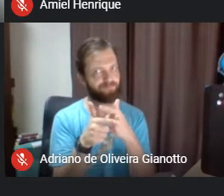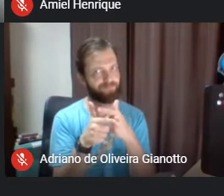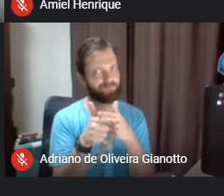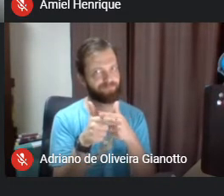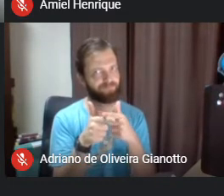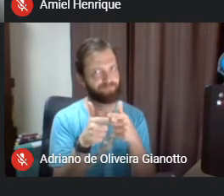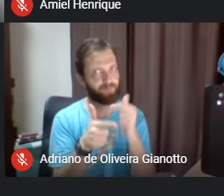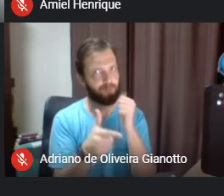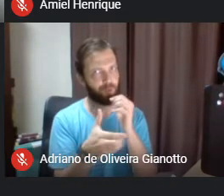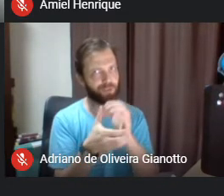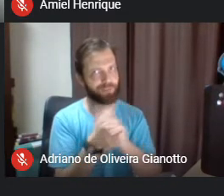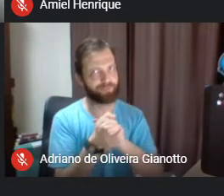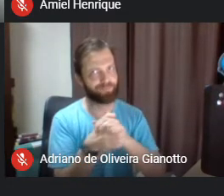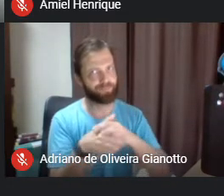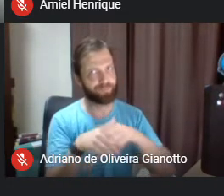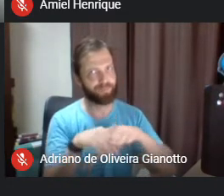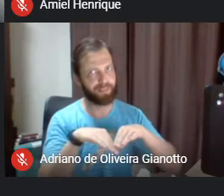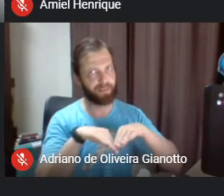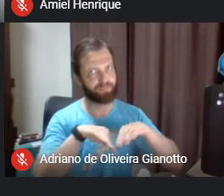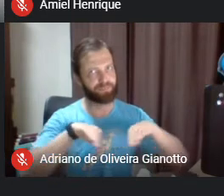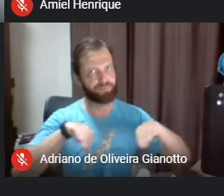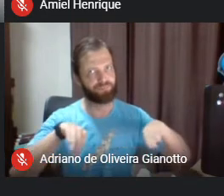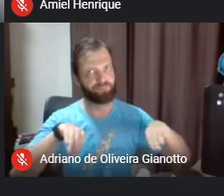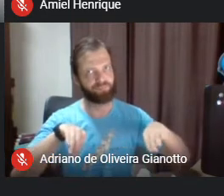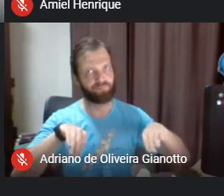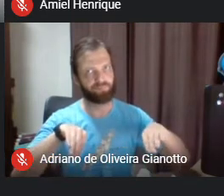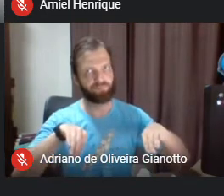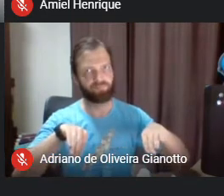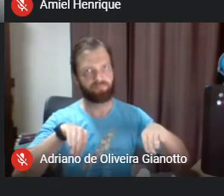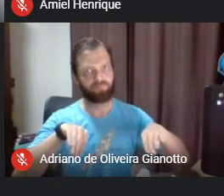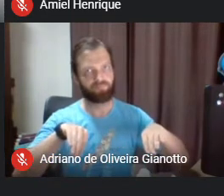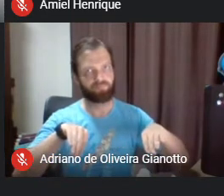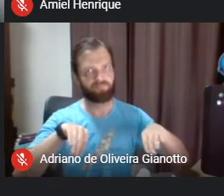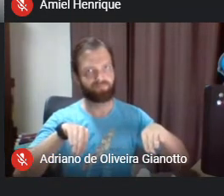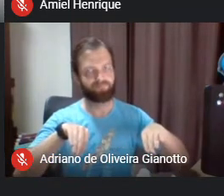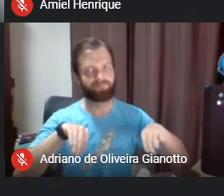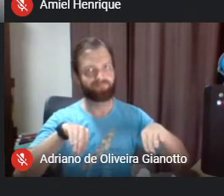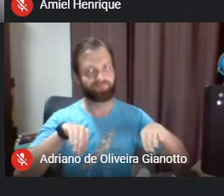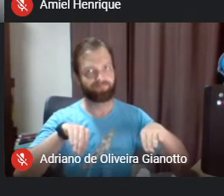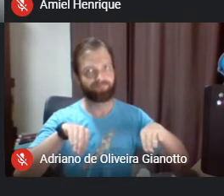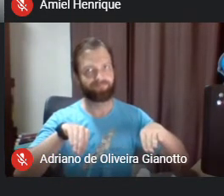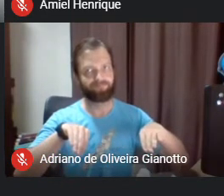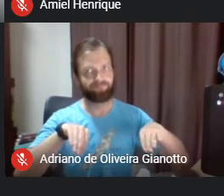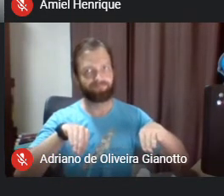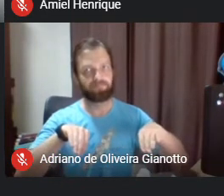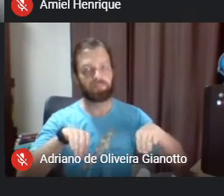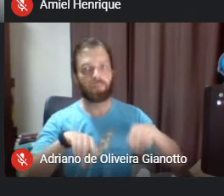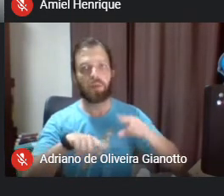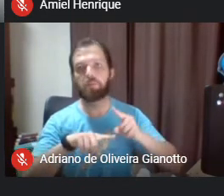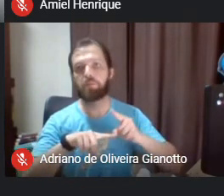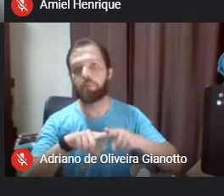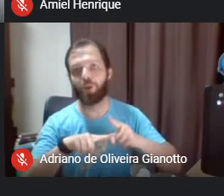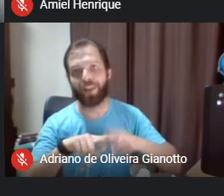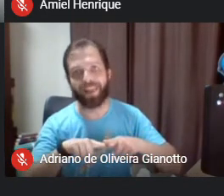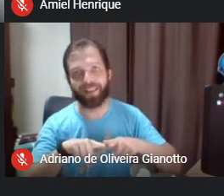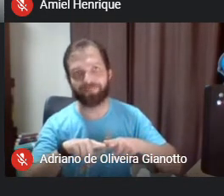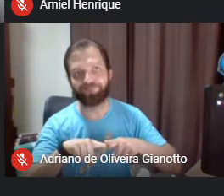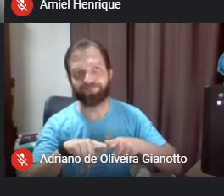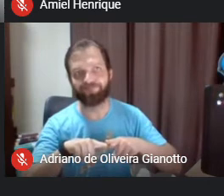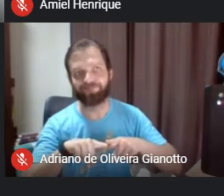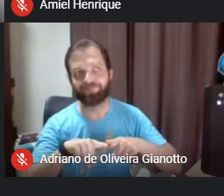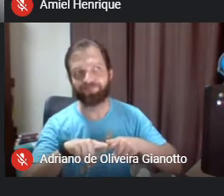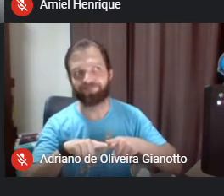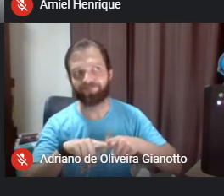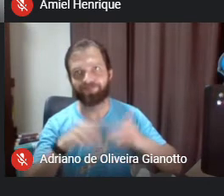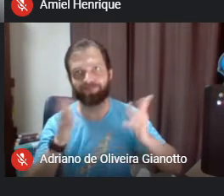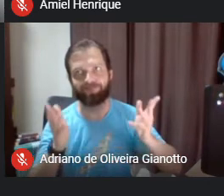teve alguns problemas. Né? Teve problema com a esposa, acabou se separando.